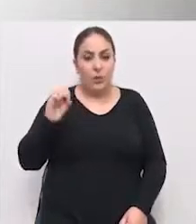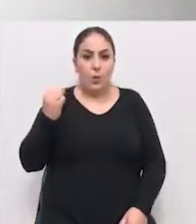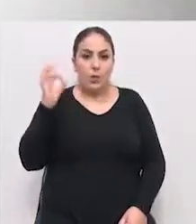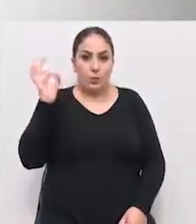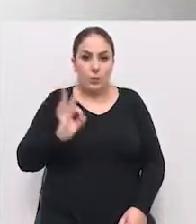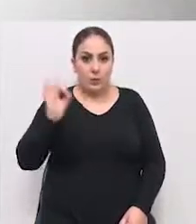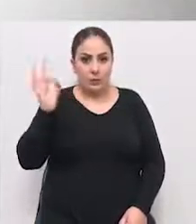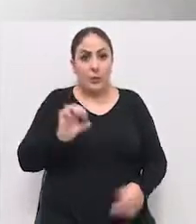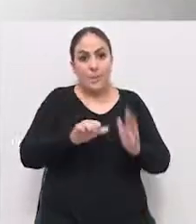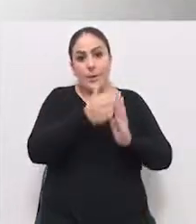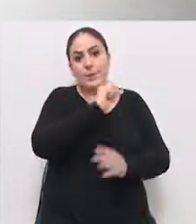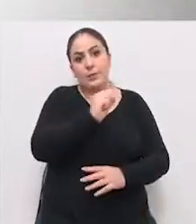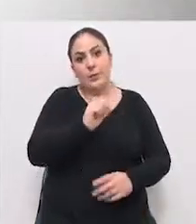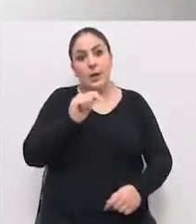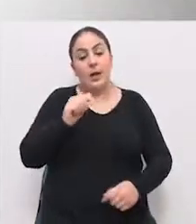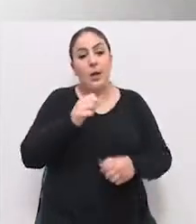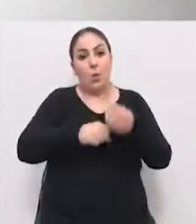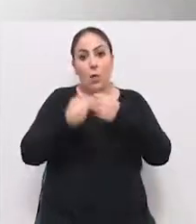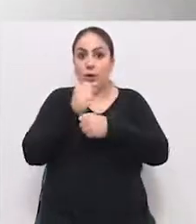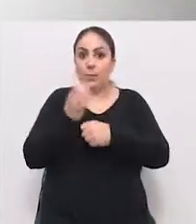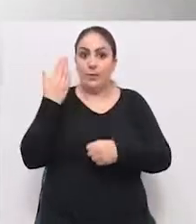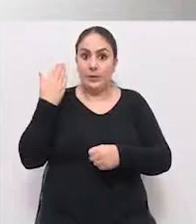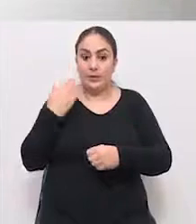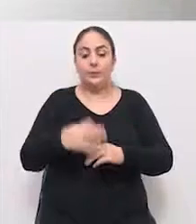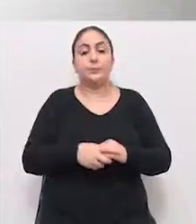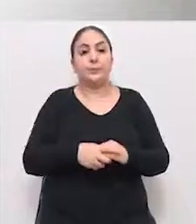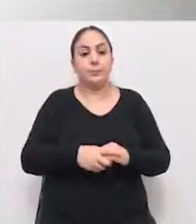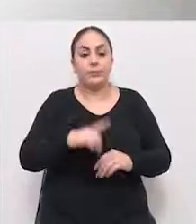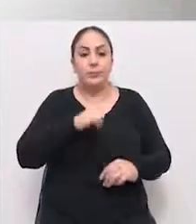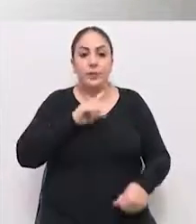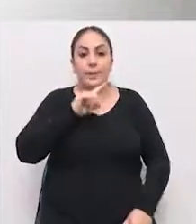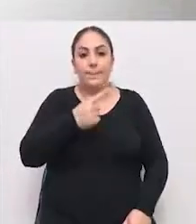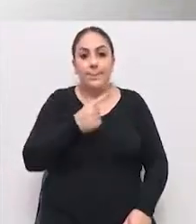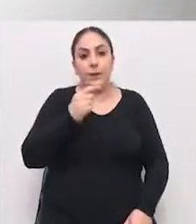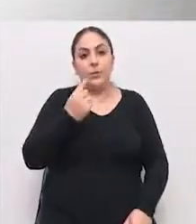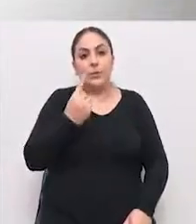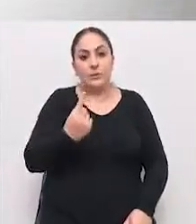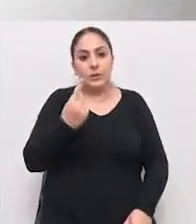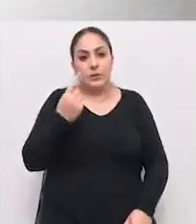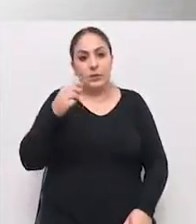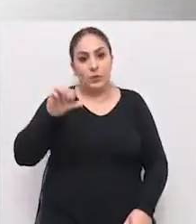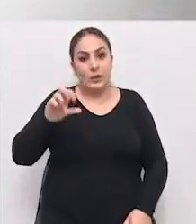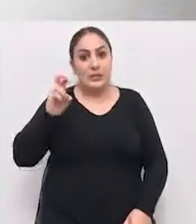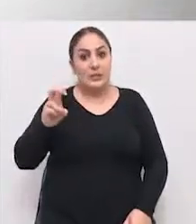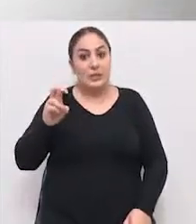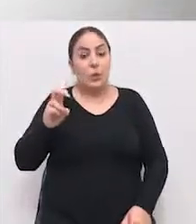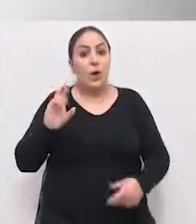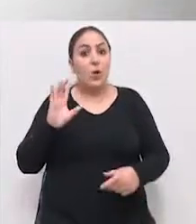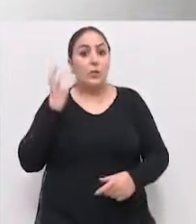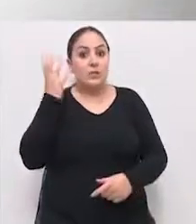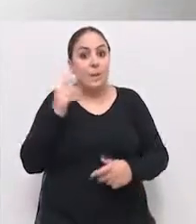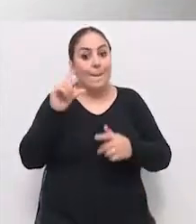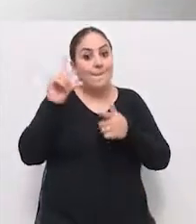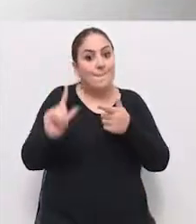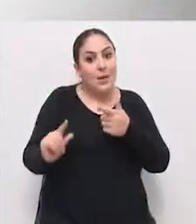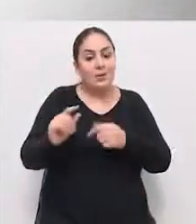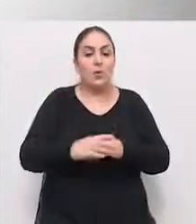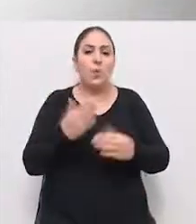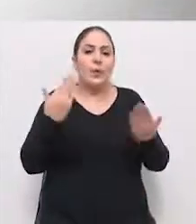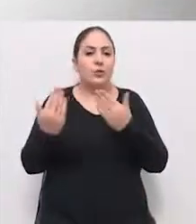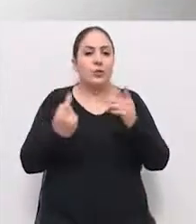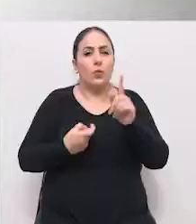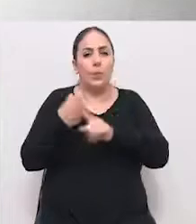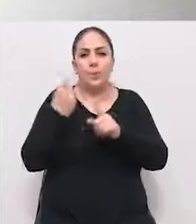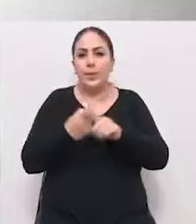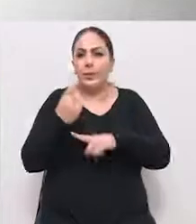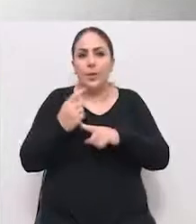19,8% no acumulado do primeiro semestre, em relação ao ano passado. São 1.195 casos a menos. No comparativo